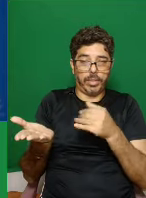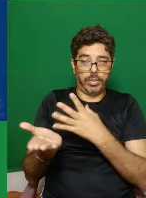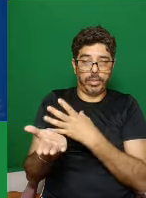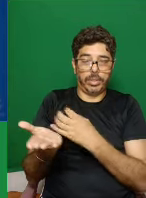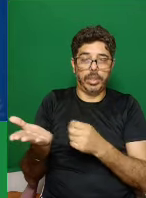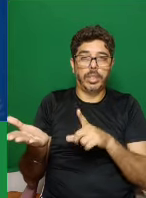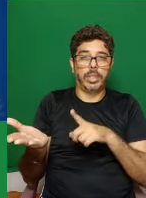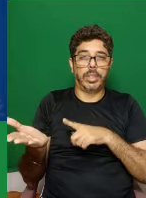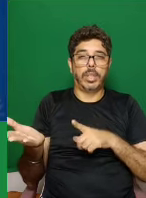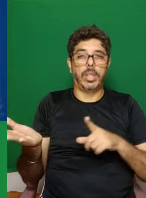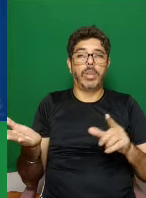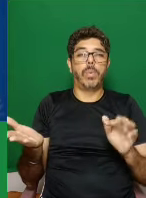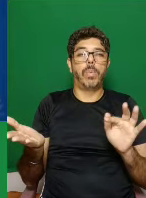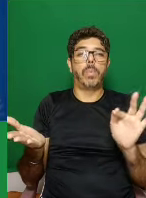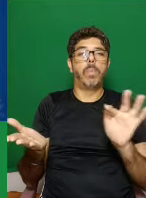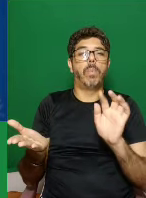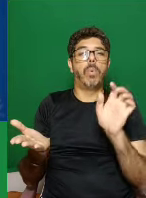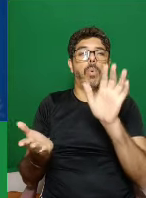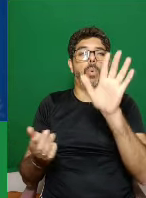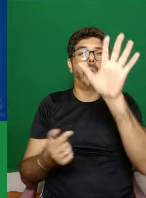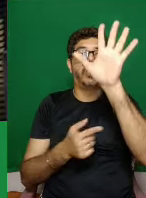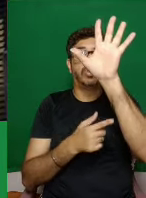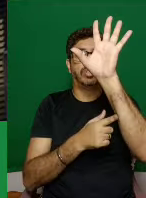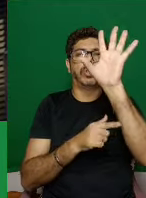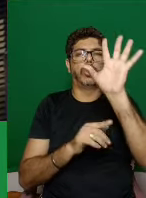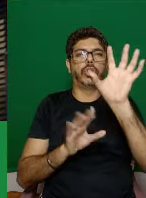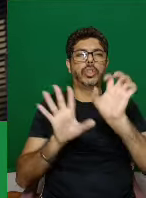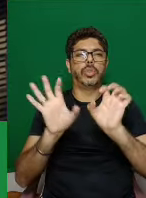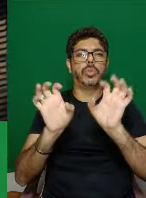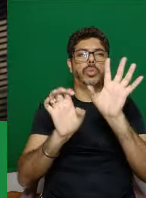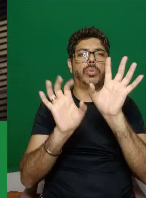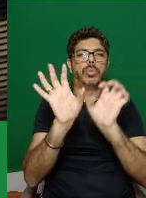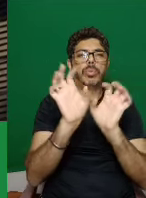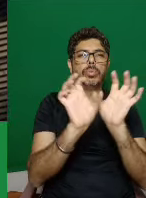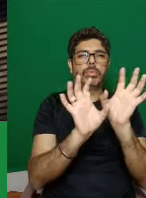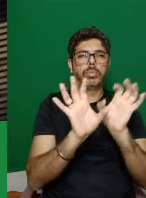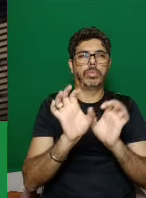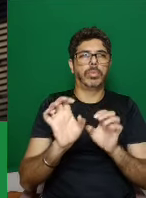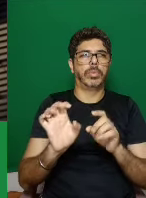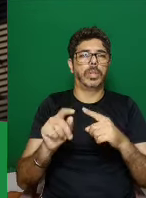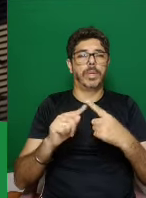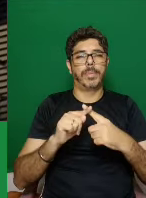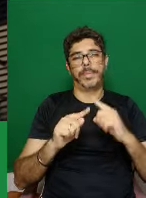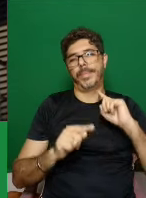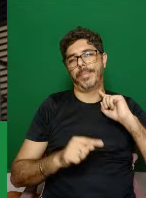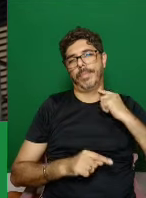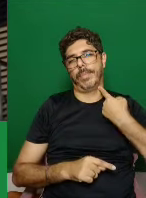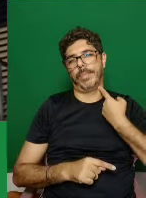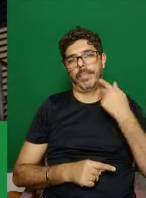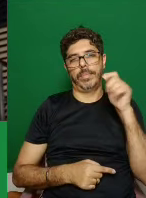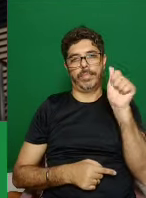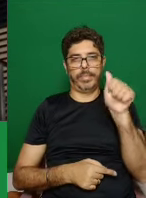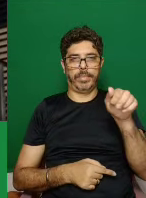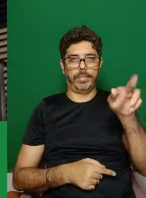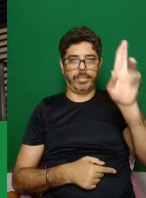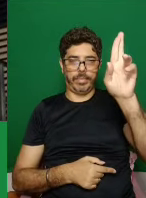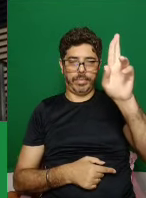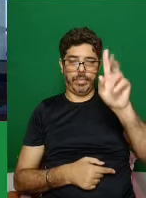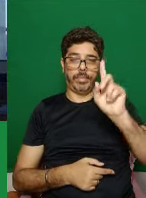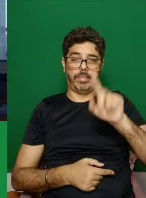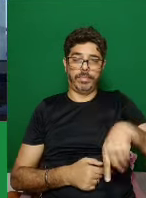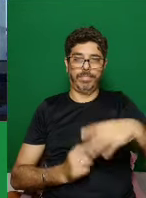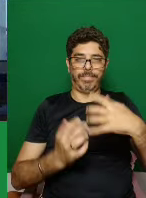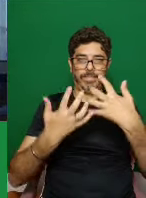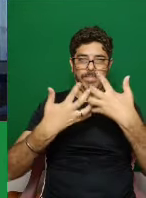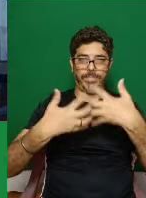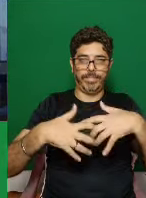visa reduzir a emissão de poluentes na atmosfera. Assim, esse dispositivo mecânico ou elétrico captura os poluentes e